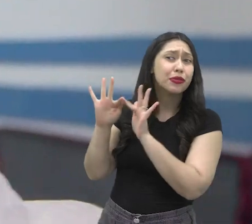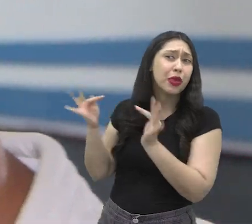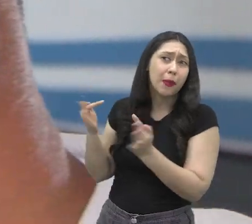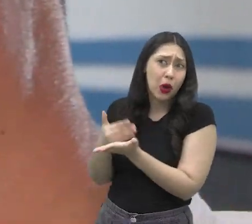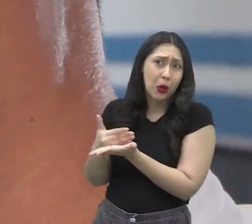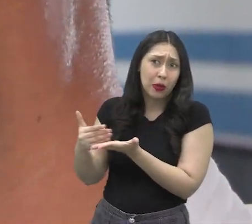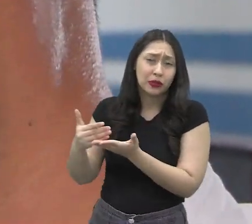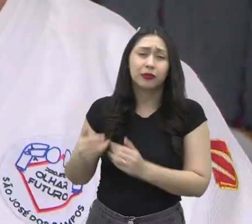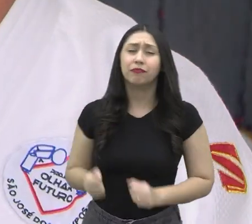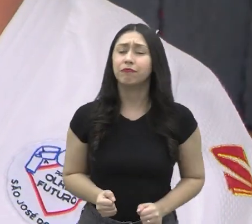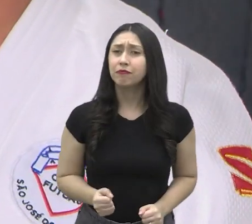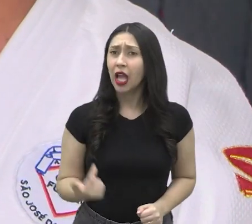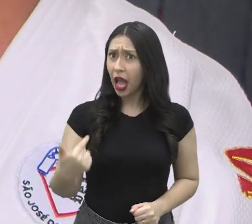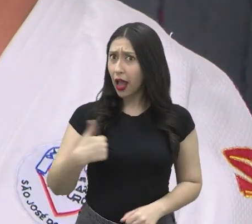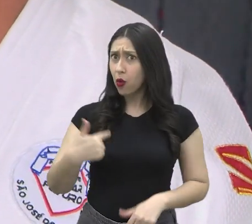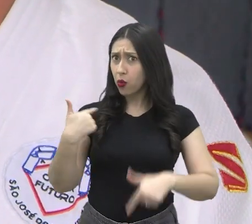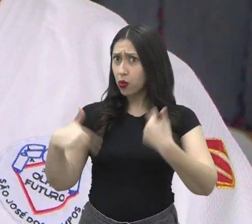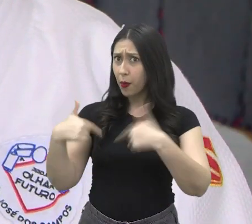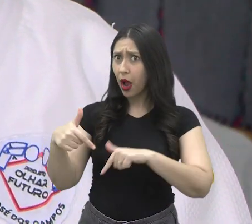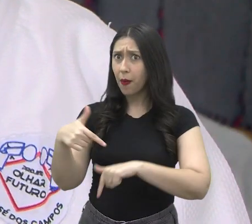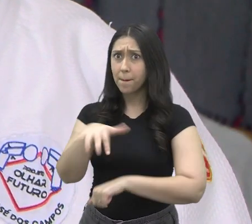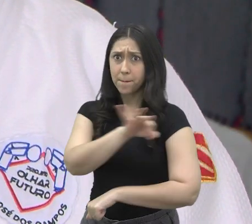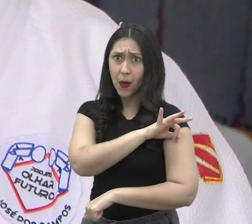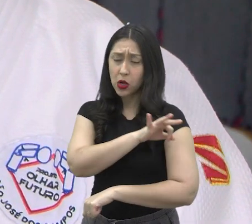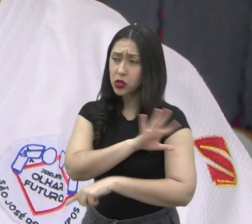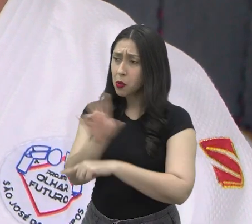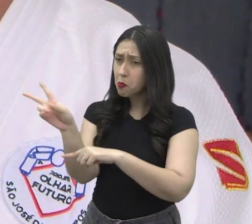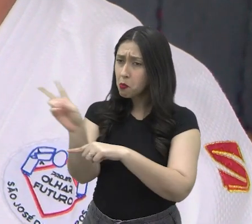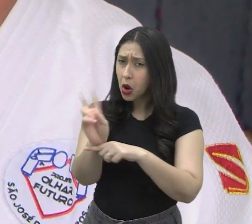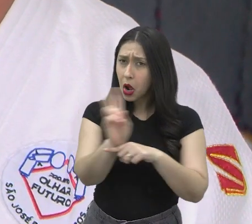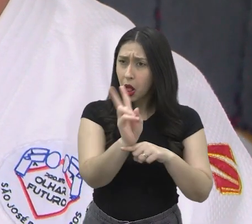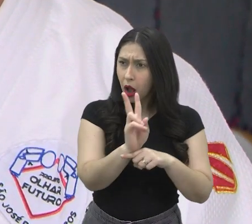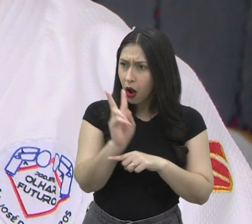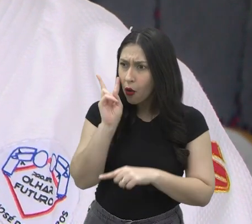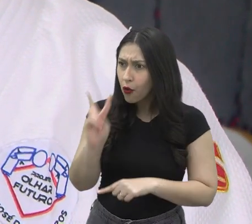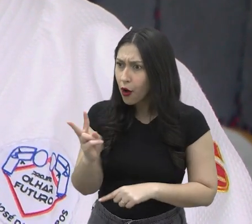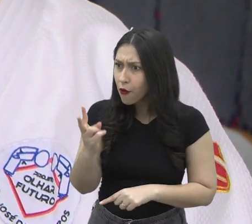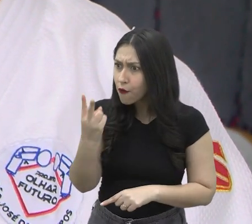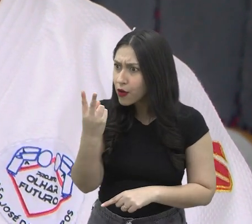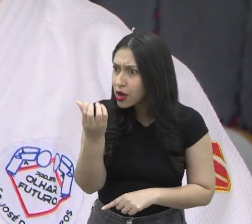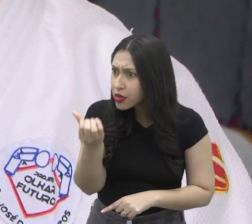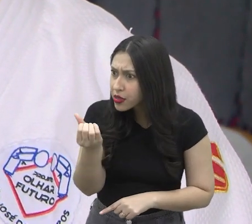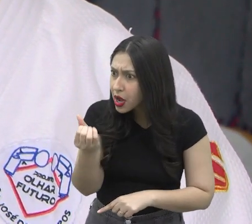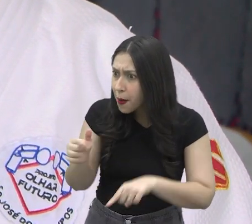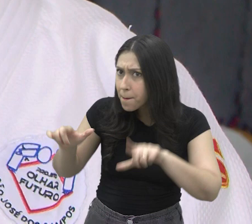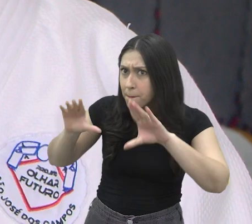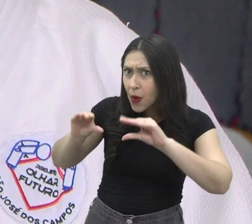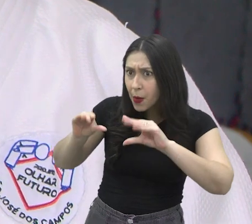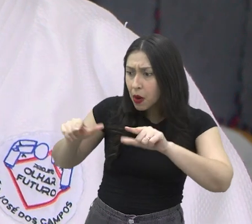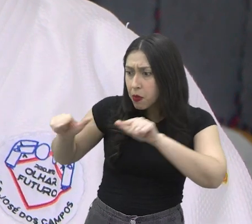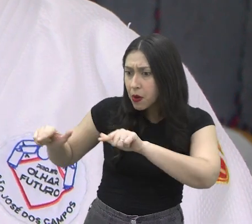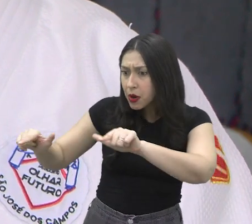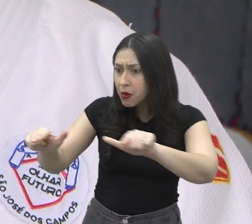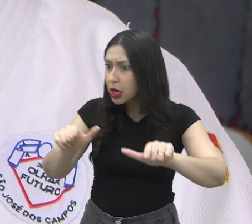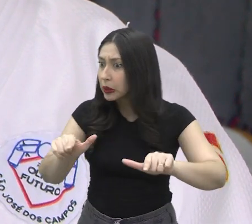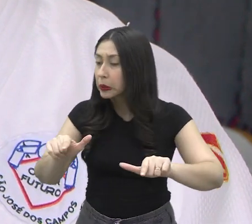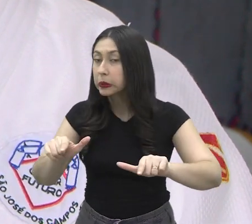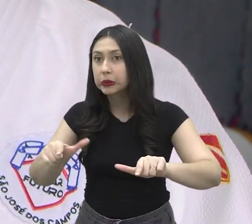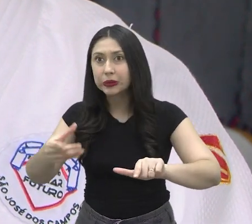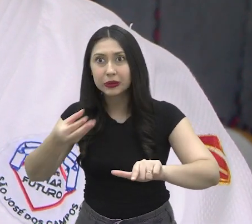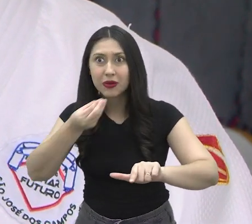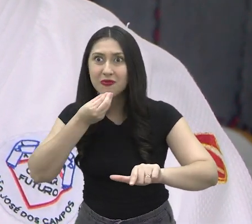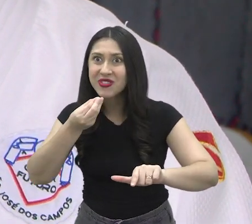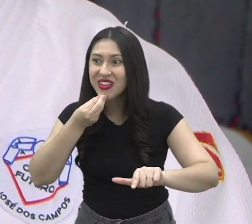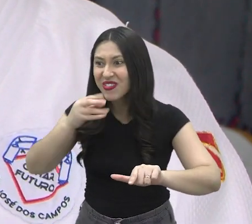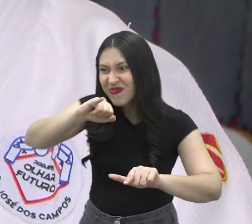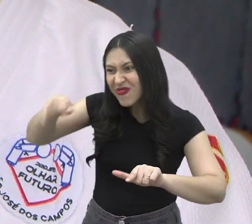ao alcance. Então, eu estava no patrulhamento na rua fazendo policiamento e encontrei 26 tatames na rua. E aí eu falei assim, é a